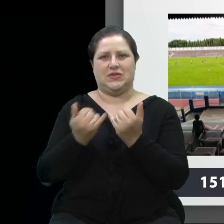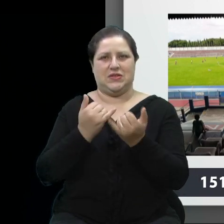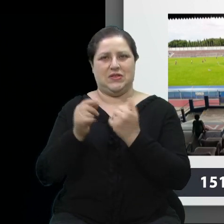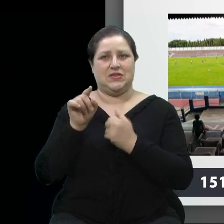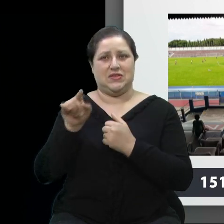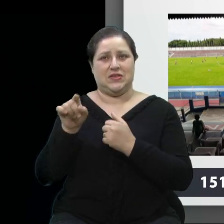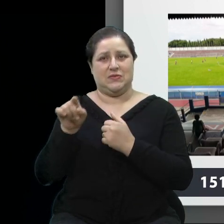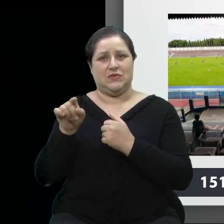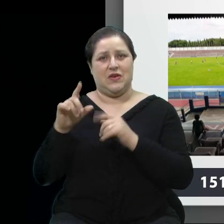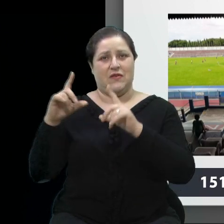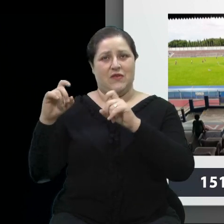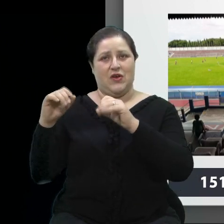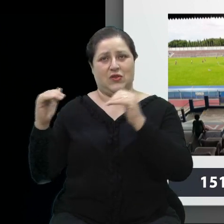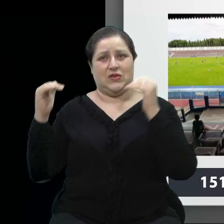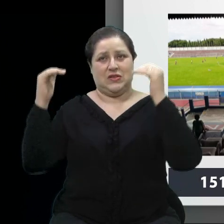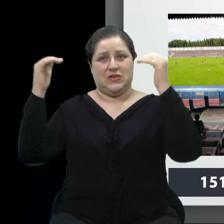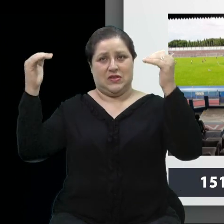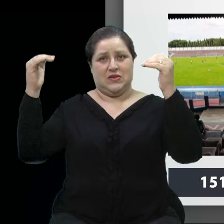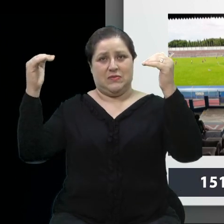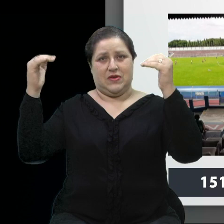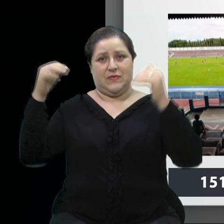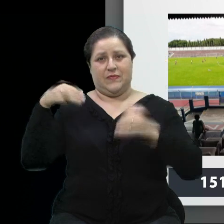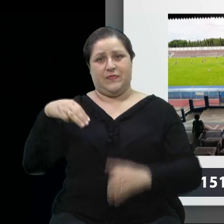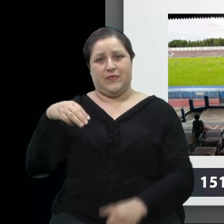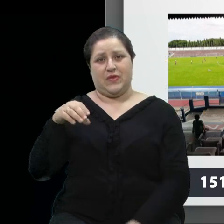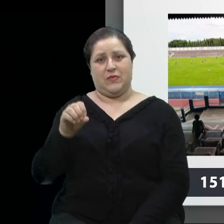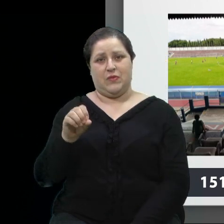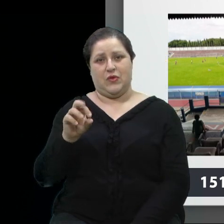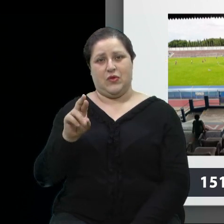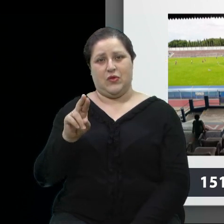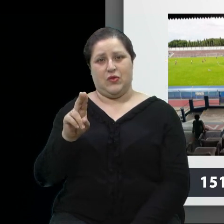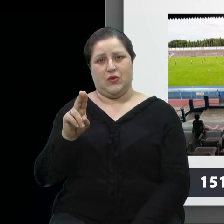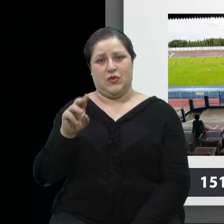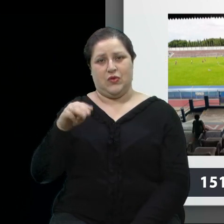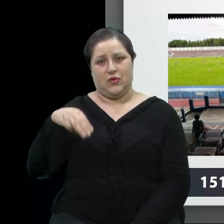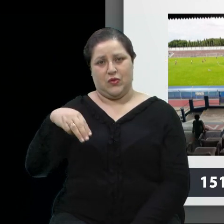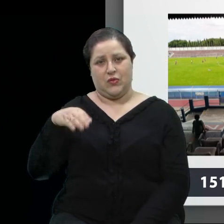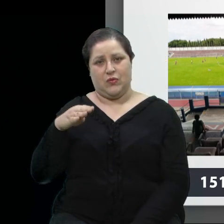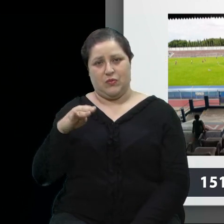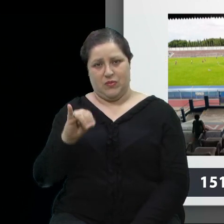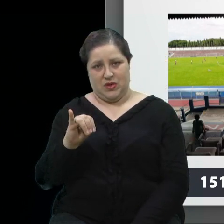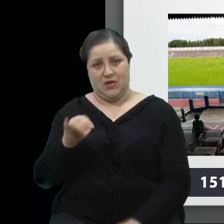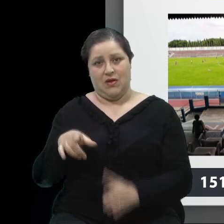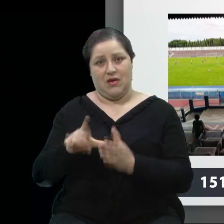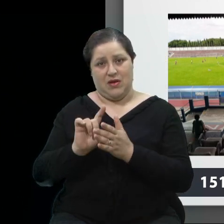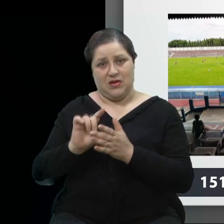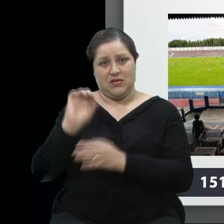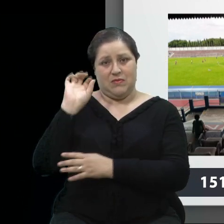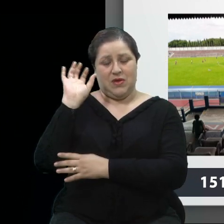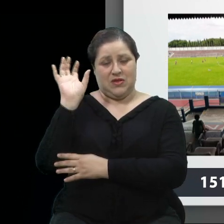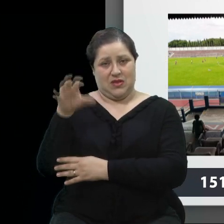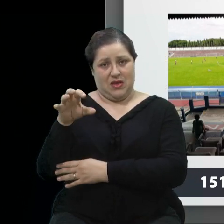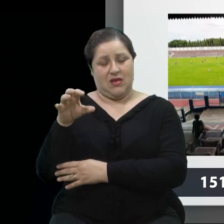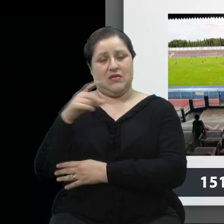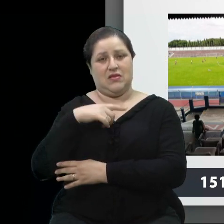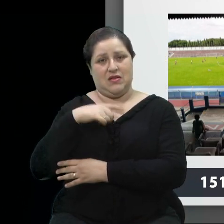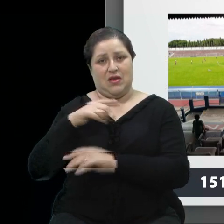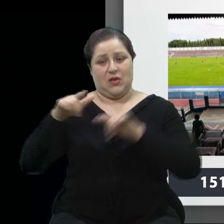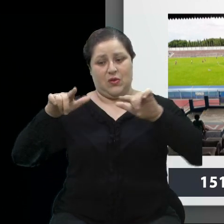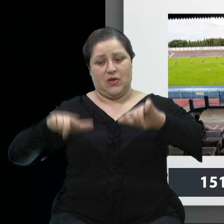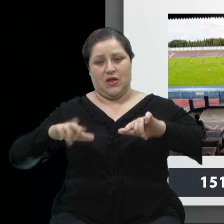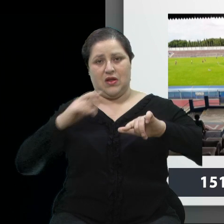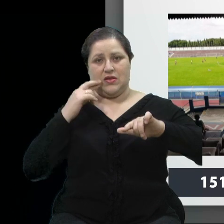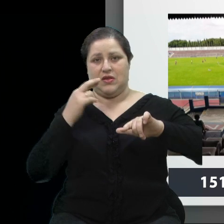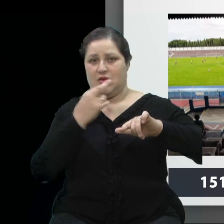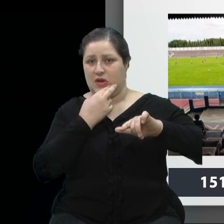Essas fotos de cima são no estádio do Morumbi. Antes do jogo do basquete, tem um restaurante, né? O Morumbi ele fica aberto para os